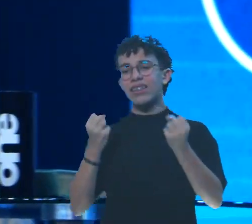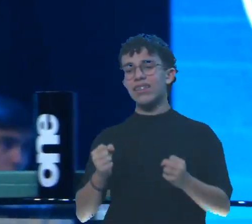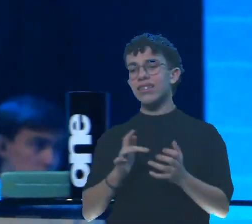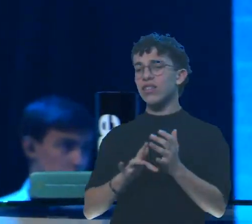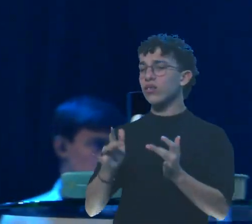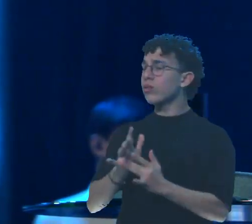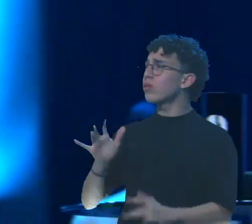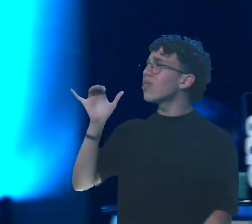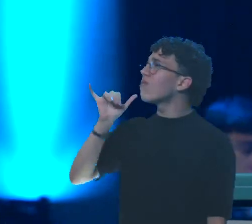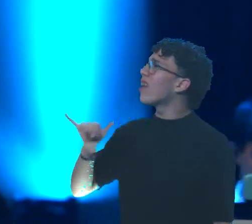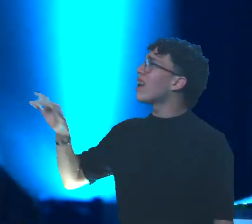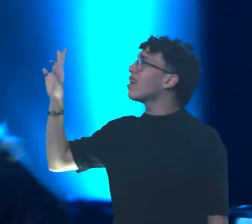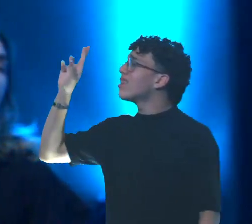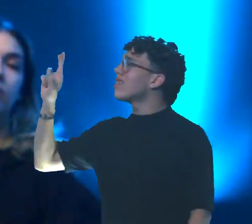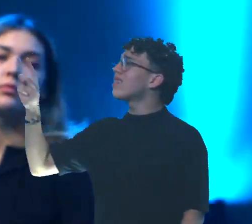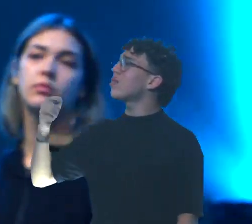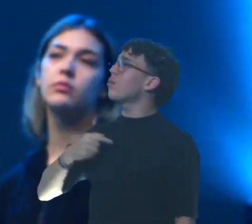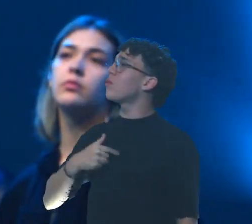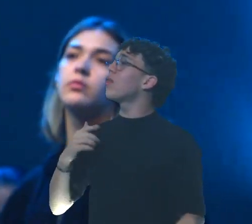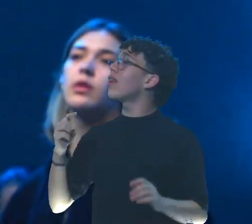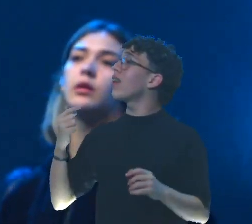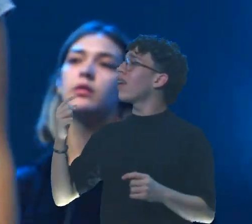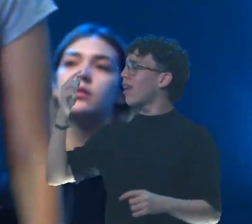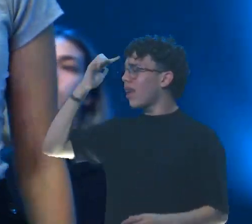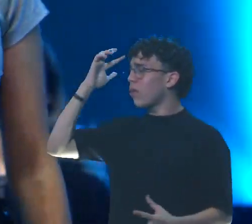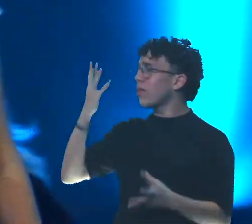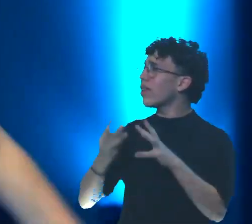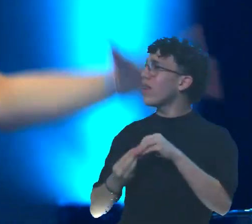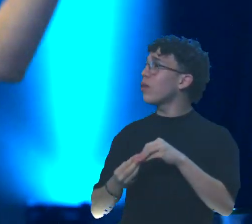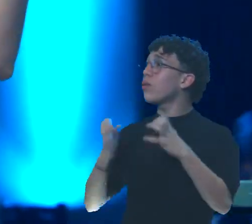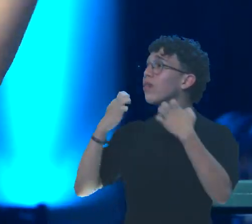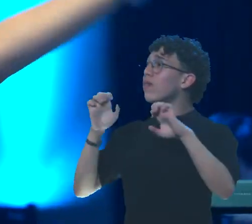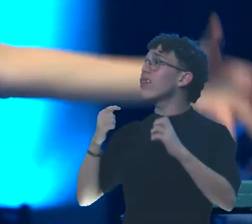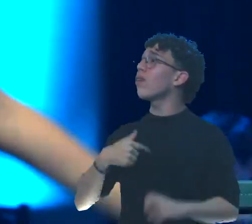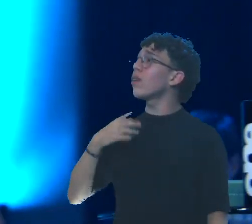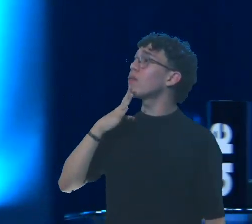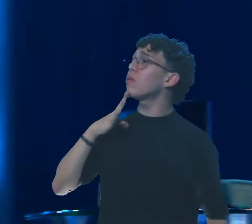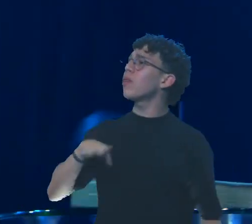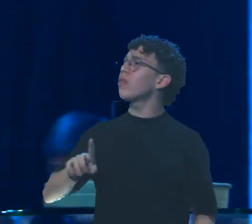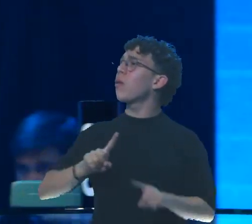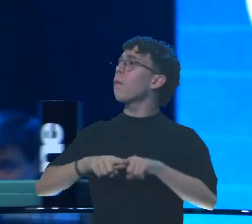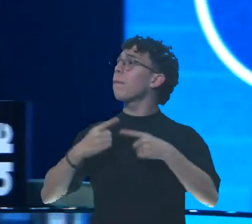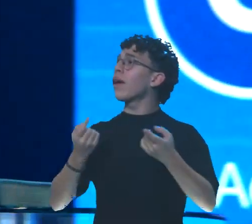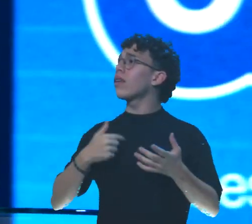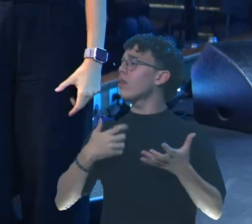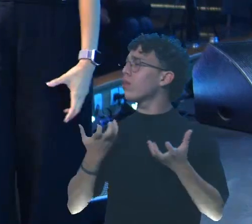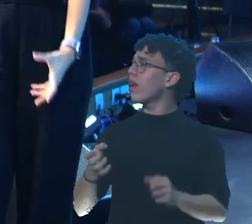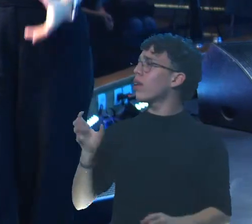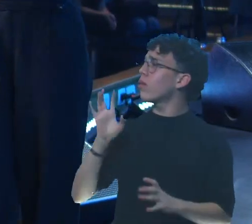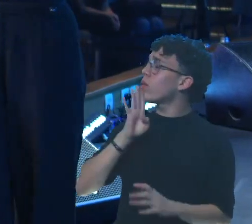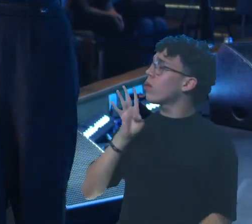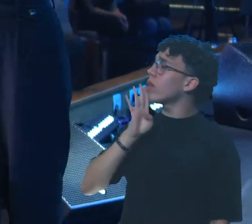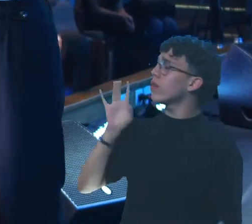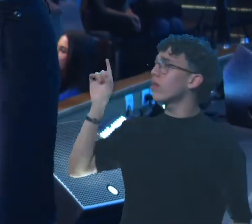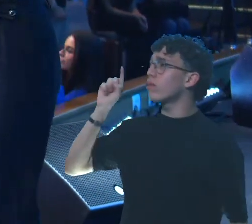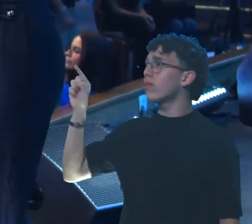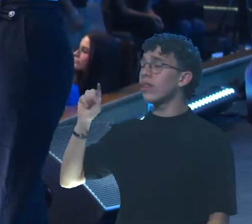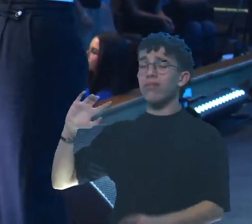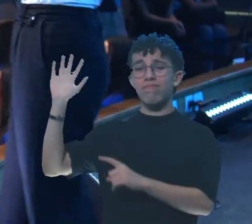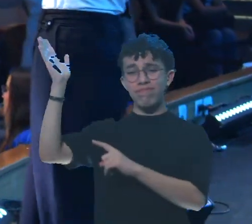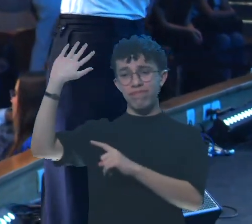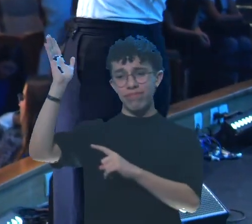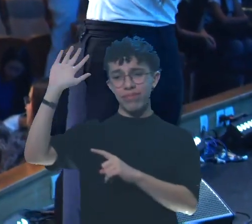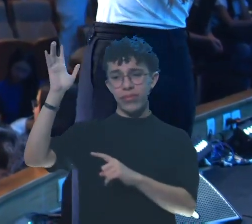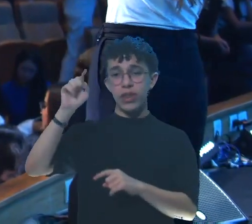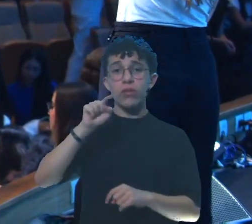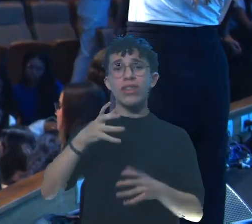eu entendo que eu ainda não conheço o Evangelho, mas eu quero te conhecer. Levanta sua mão no seu lugar,